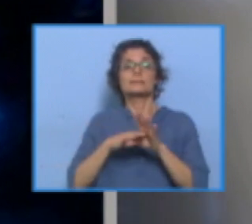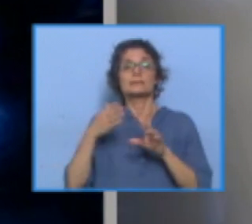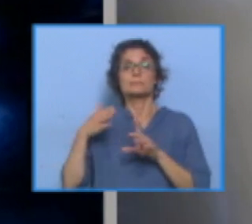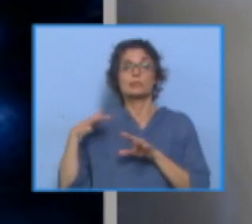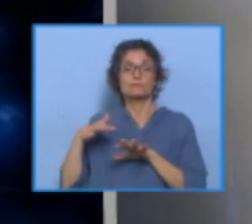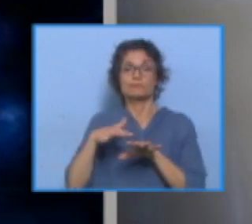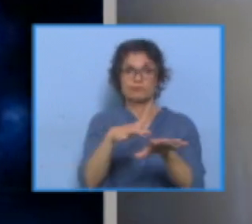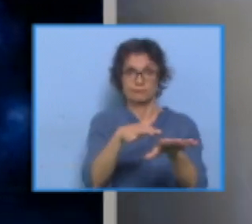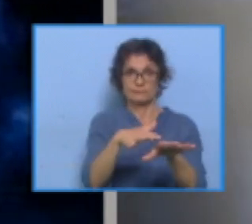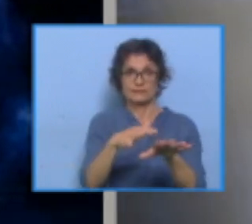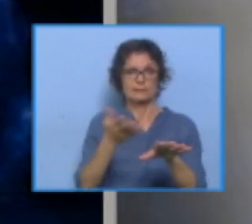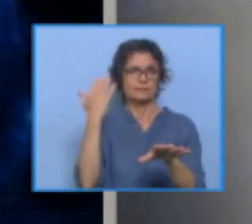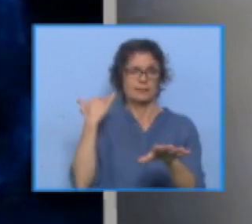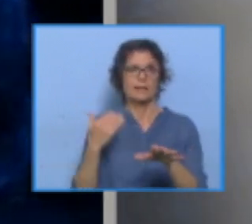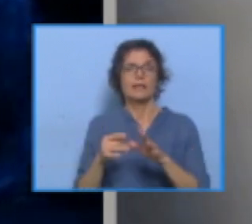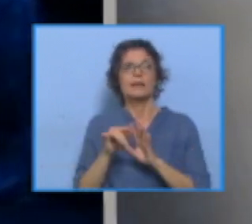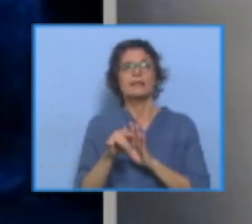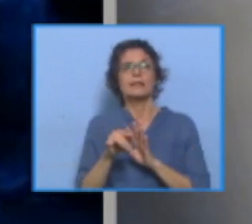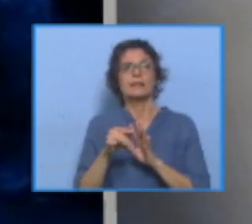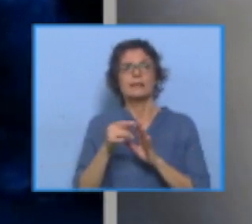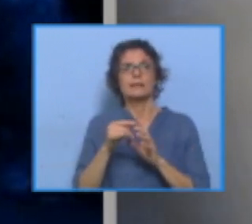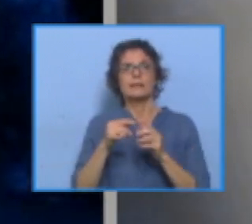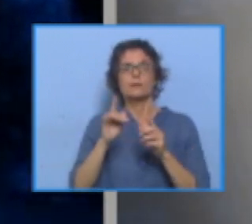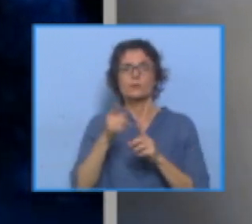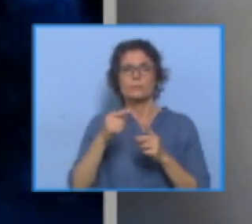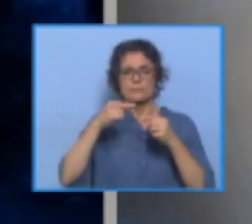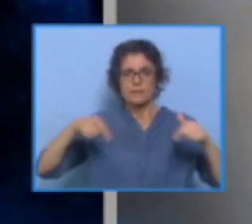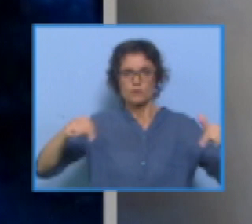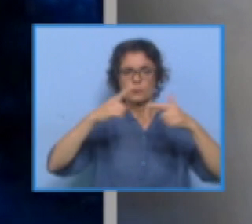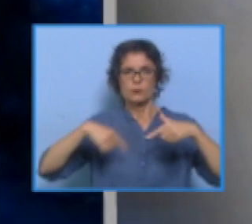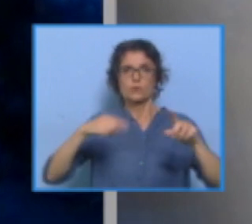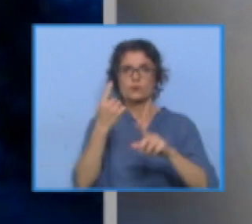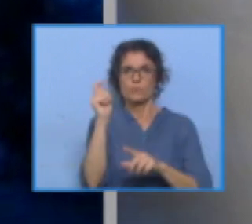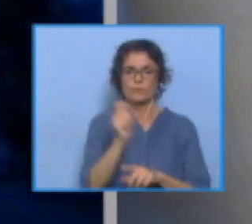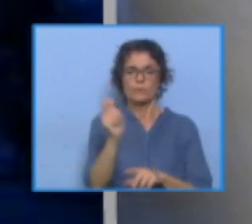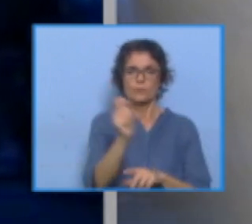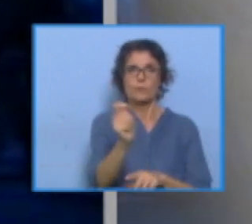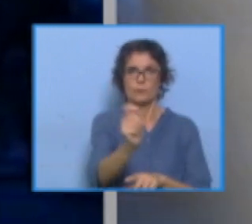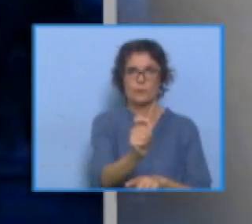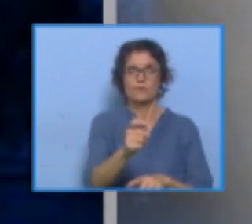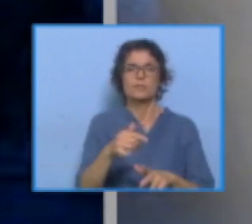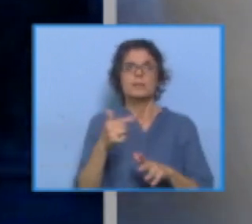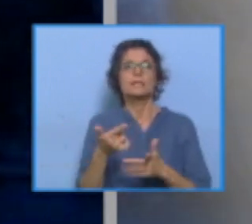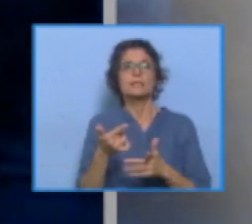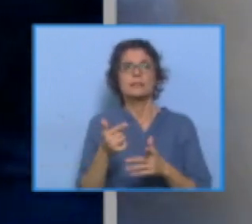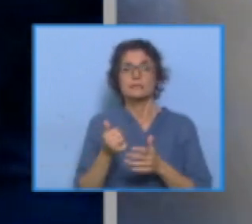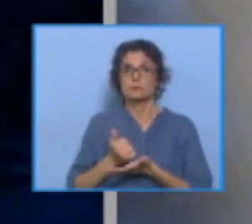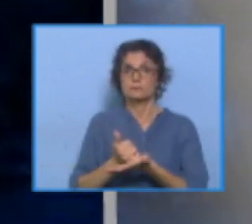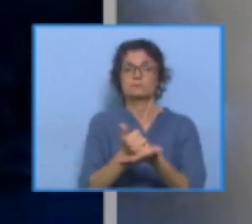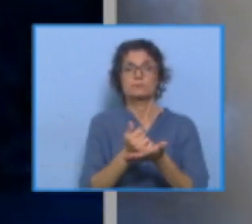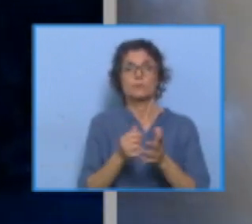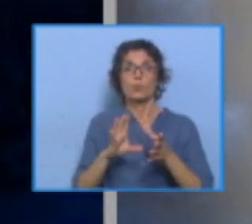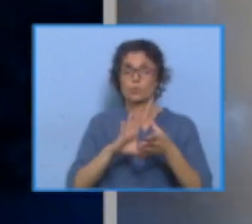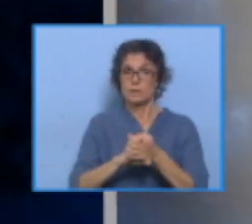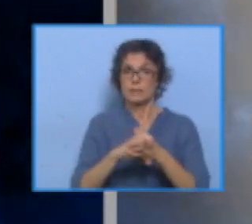Senhora concretiza-se essencialmente numa reunião mensal, como o Tomás explicava agora mesmo, que é acompanhada por um casal e por um